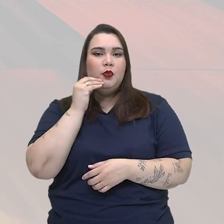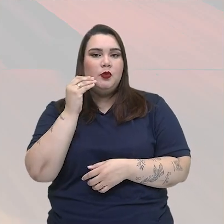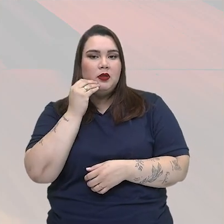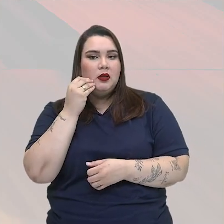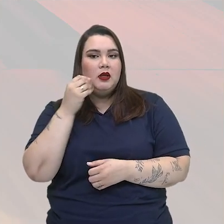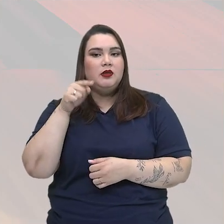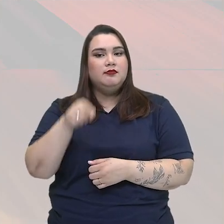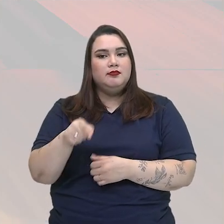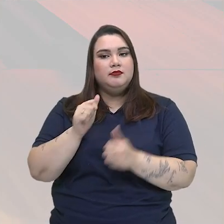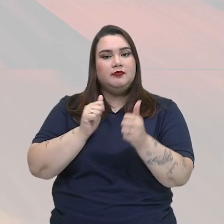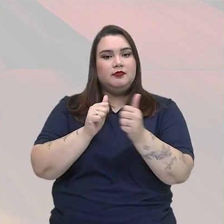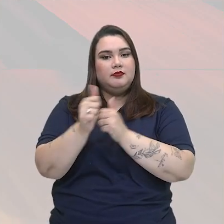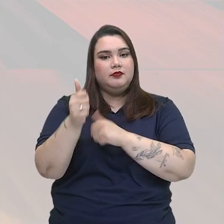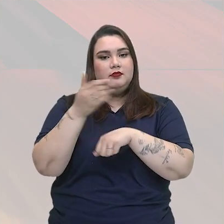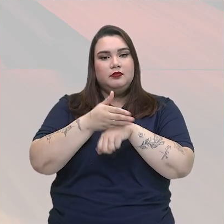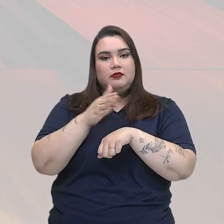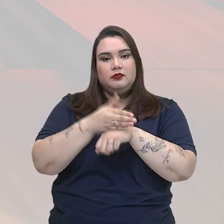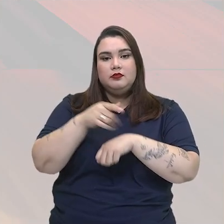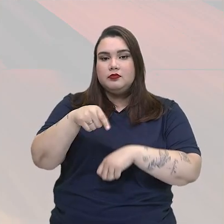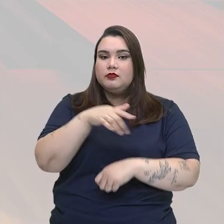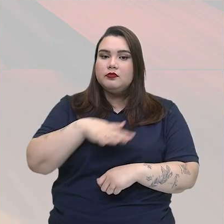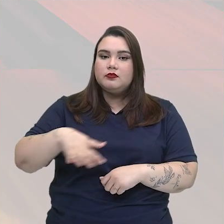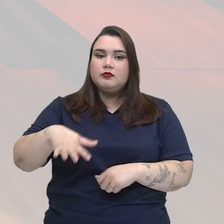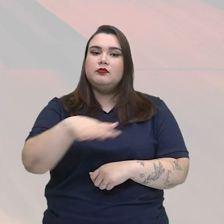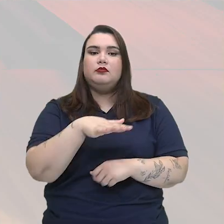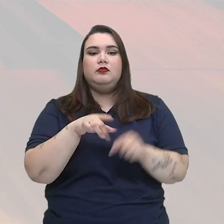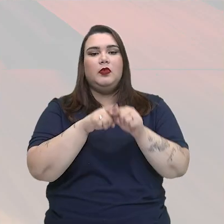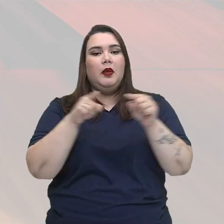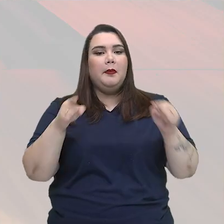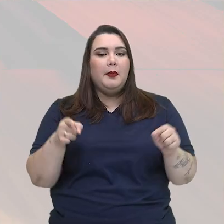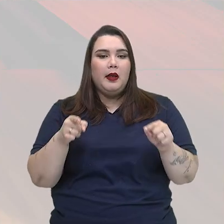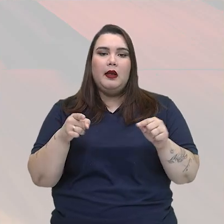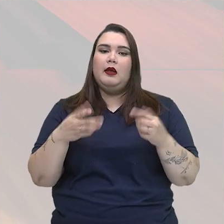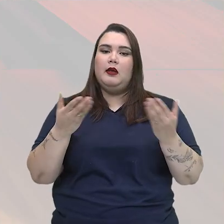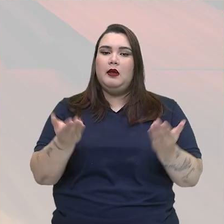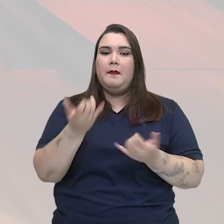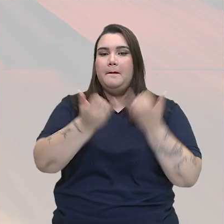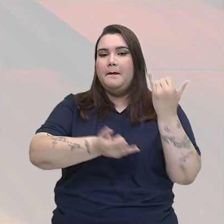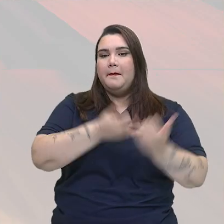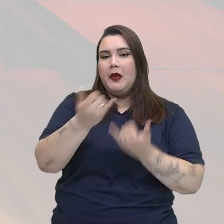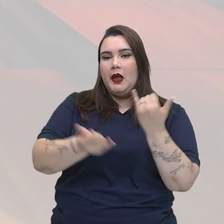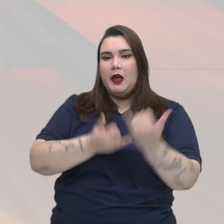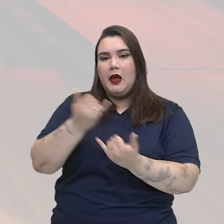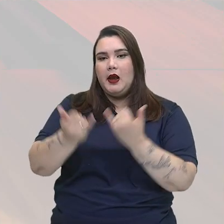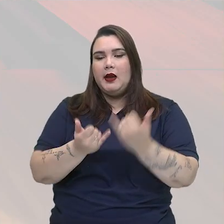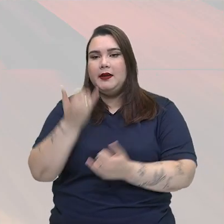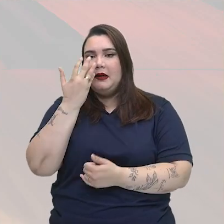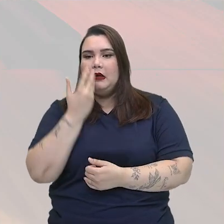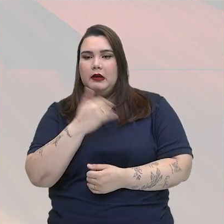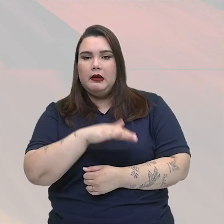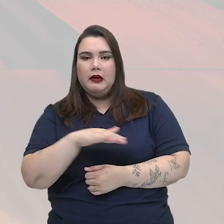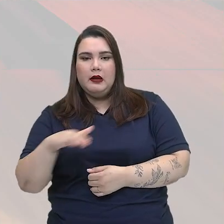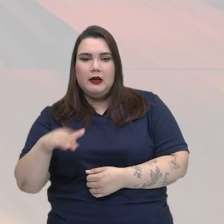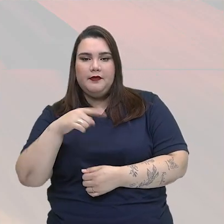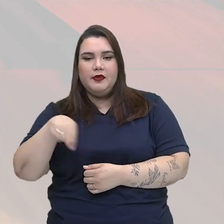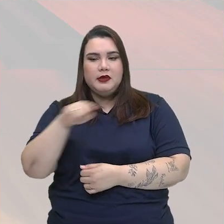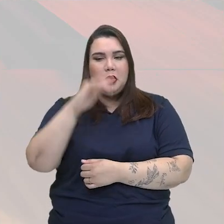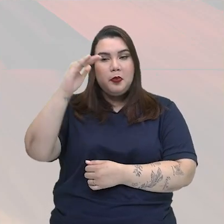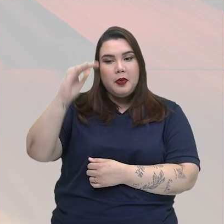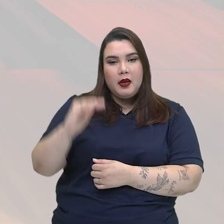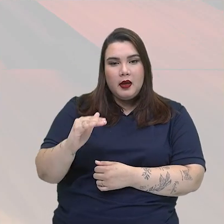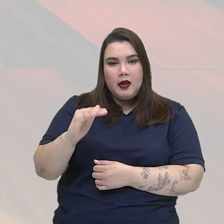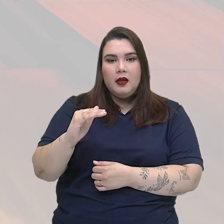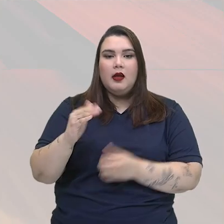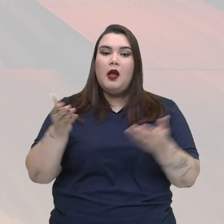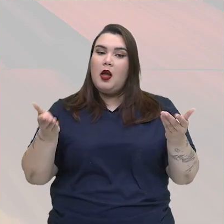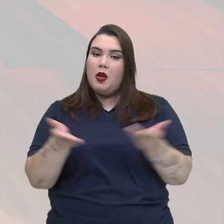no ambiente desse, mas com certeza ali nas brincadeiras de criança, quando vocês eram pequenos, até mesmo agora, né, vocês